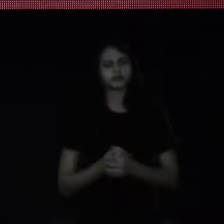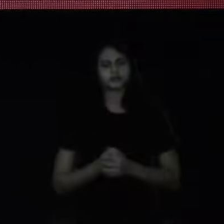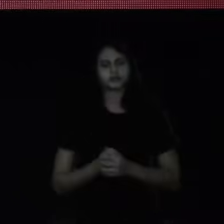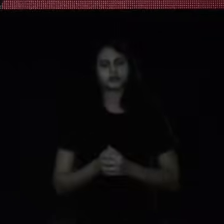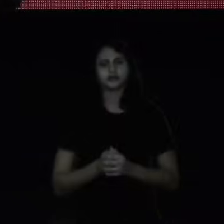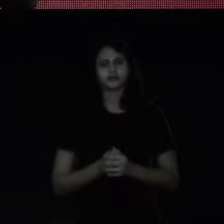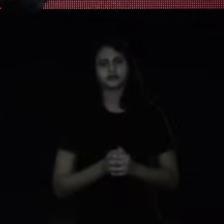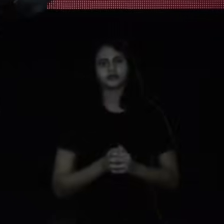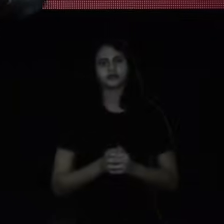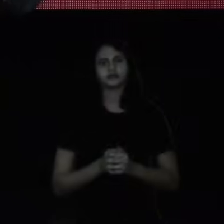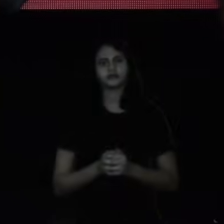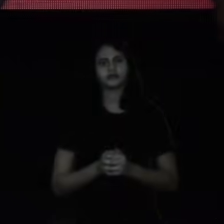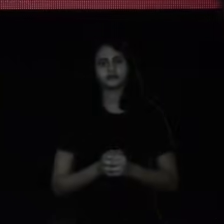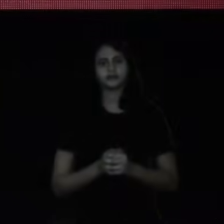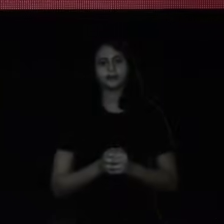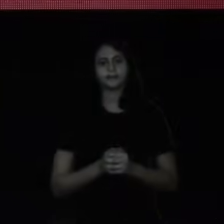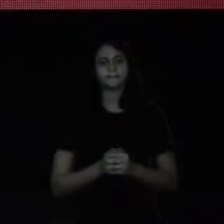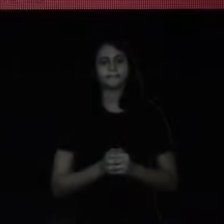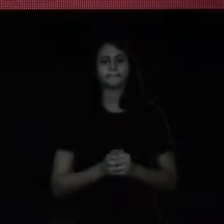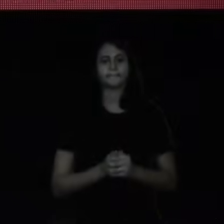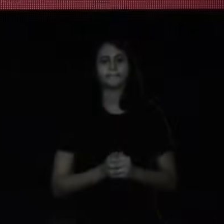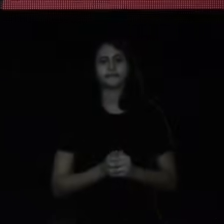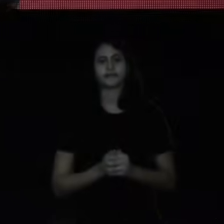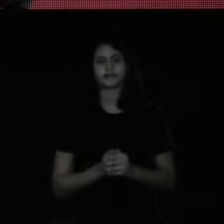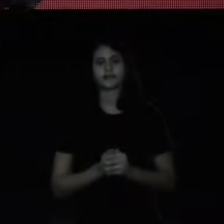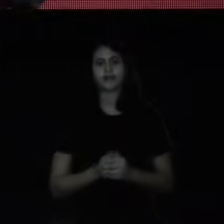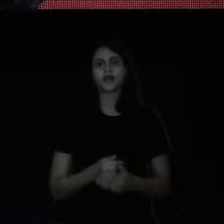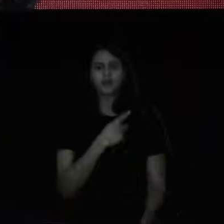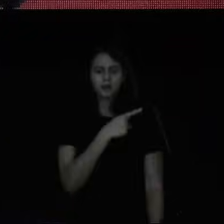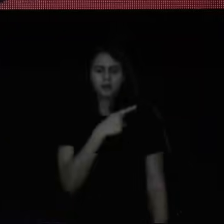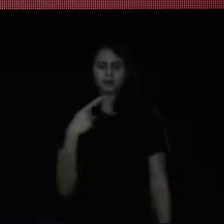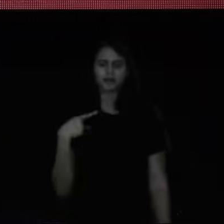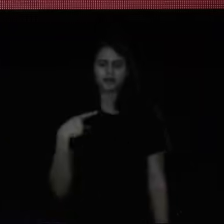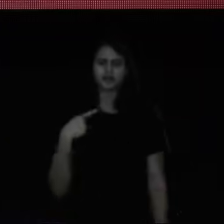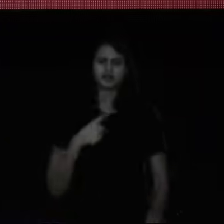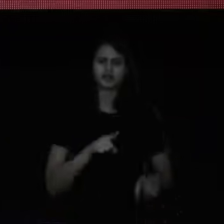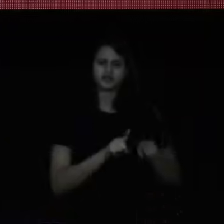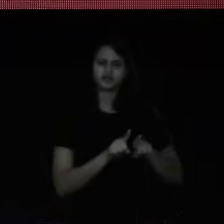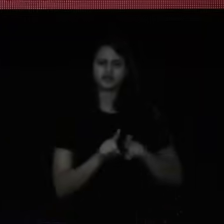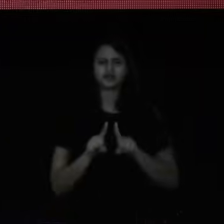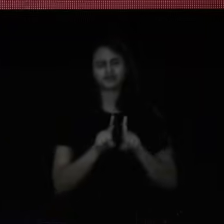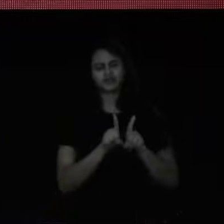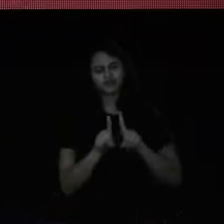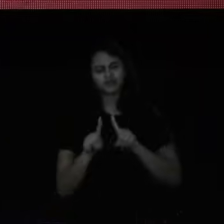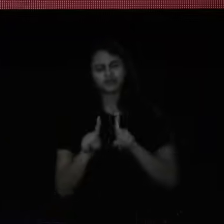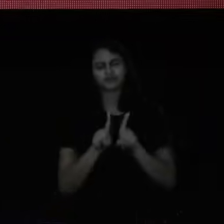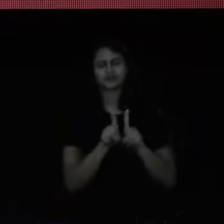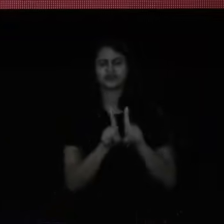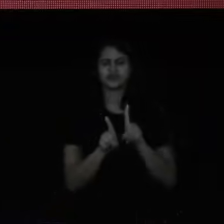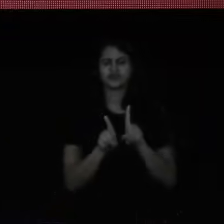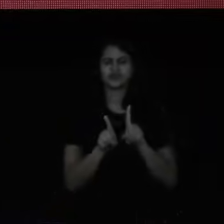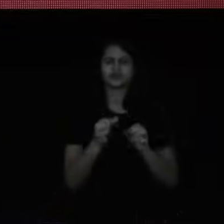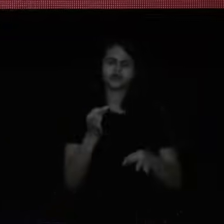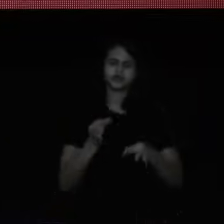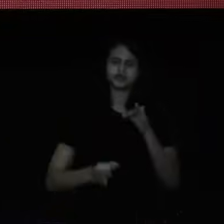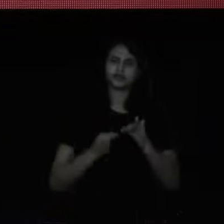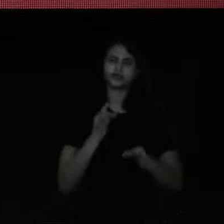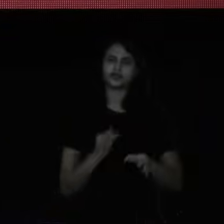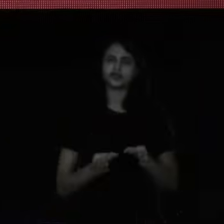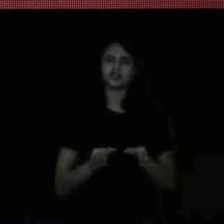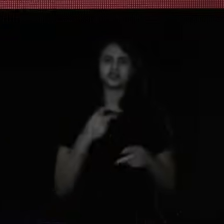E por um tempo o pastor e o juiz caminharam sem falar nada,